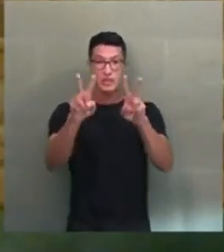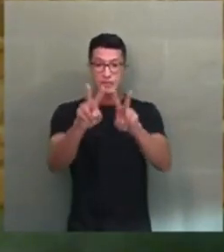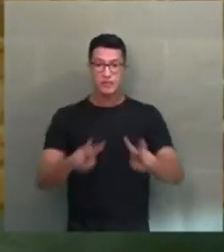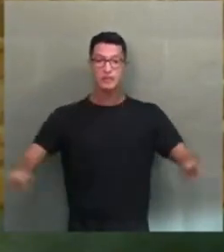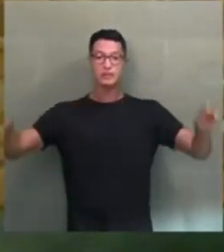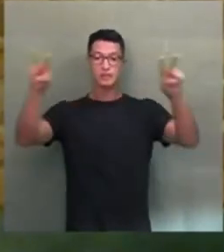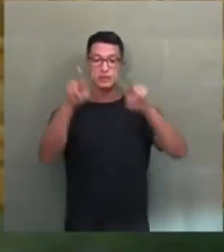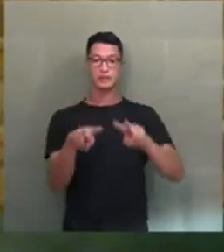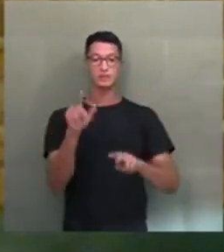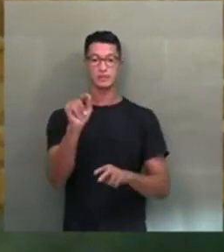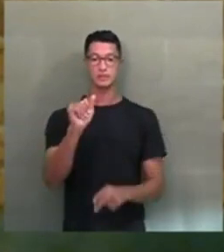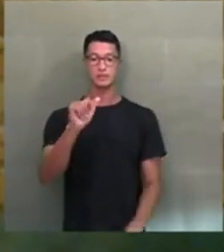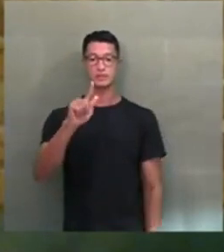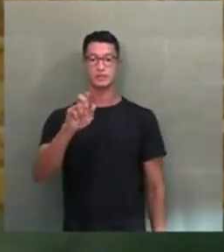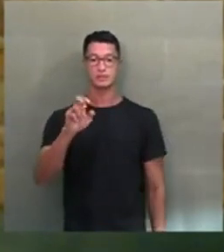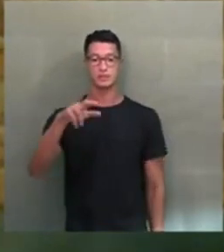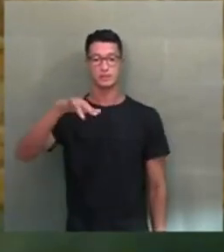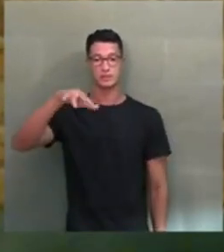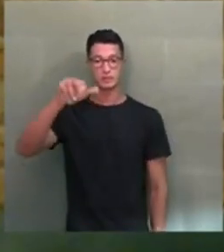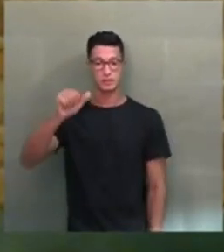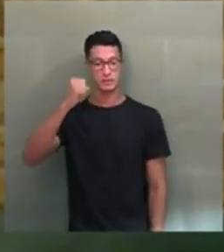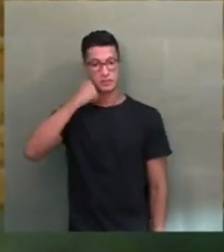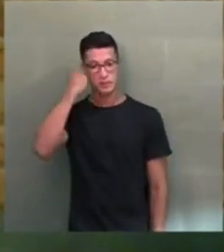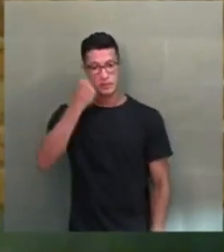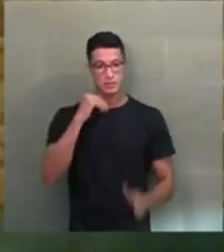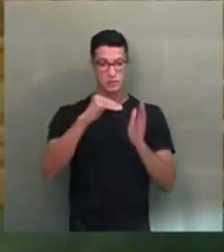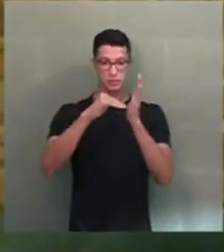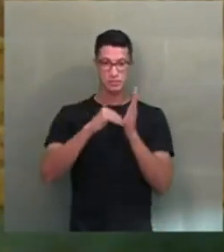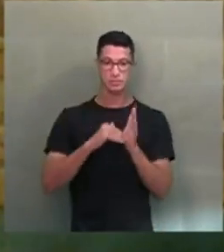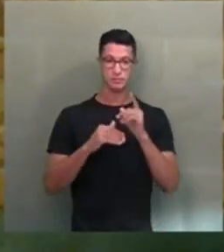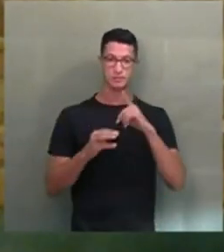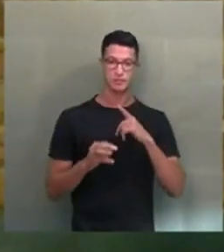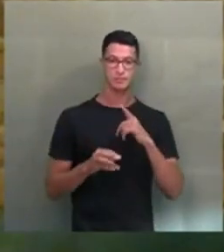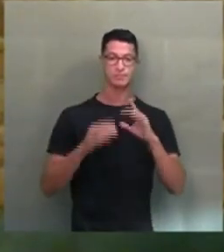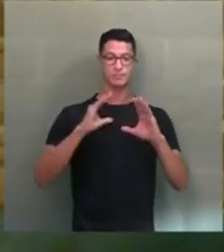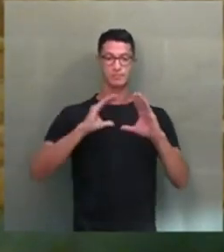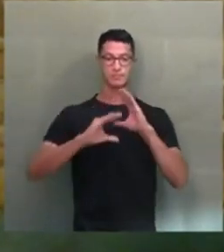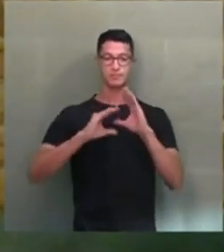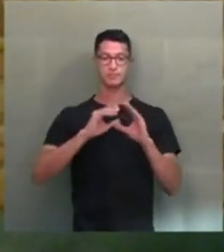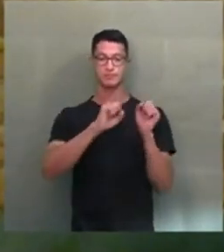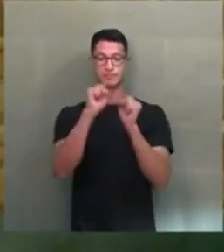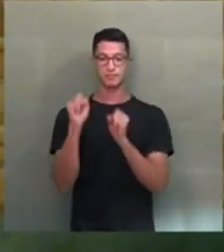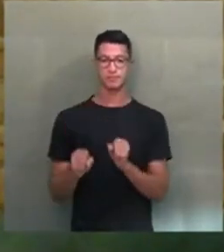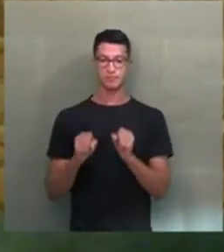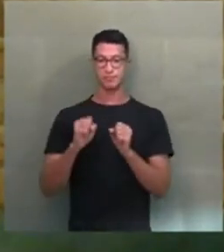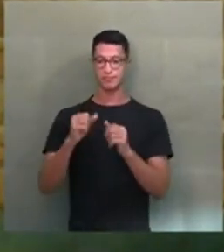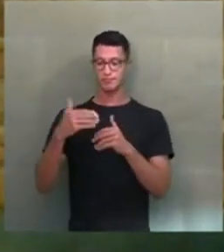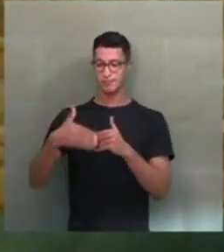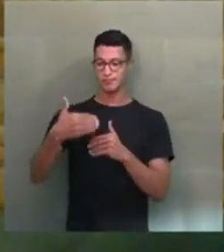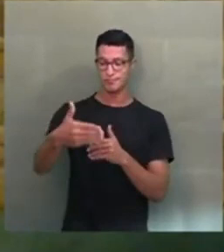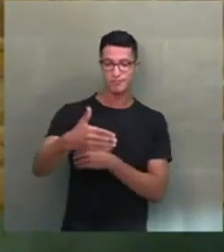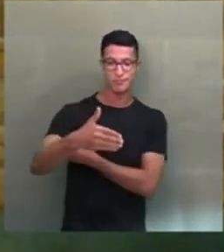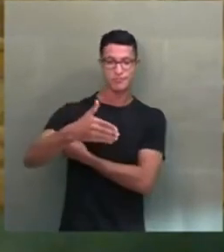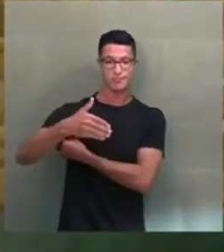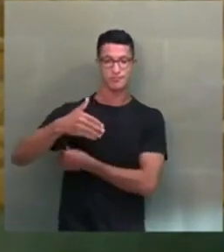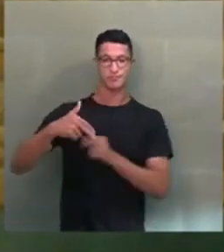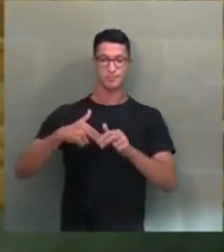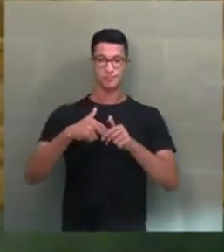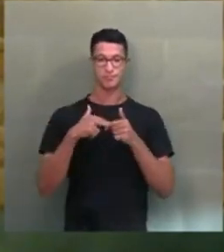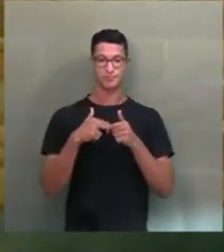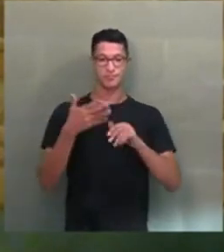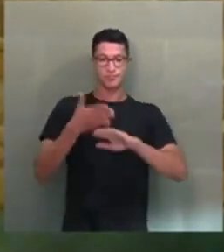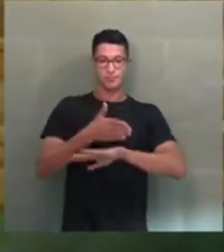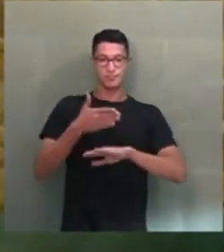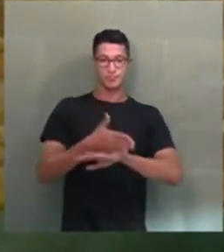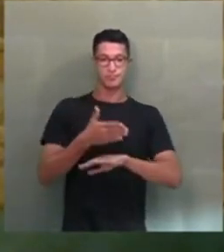visionária que a Agência Senado e os demais veículos da Casa poderiam funcionar através de um meio de